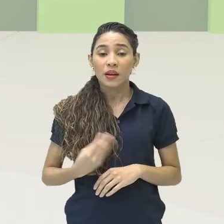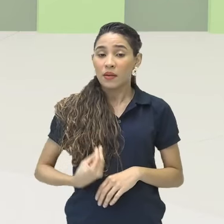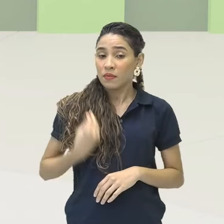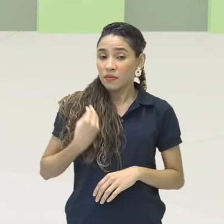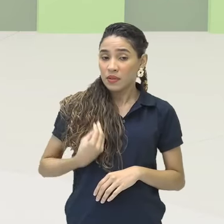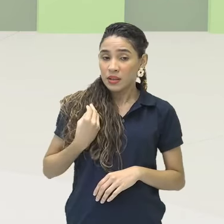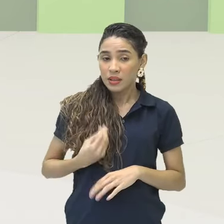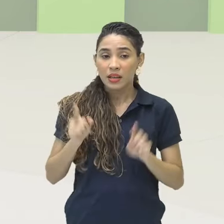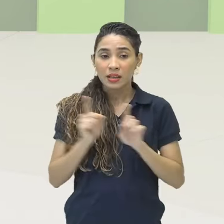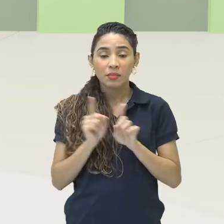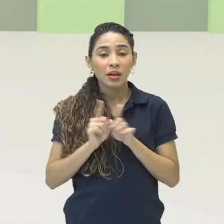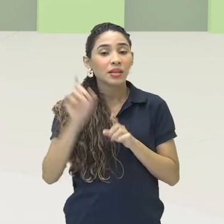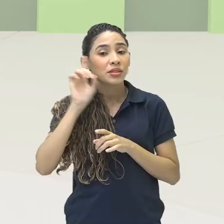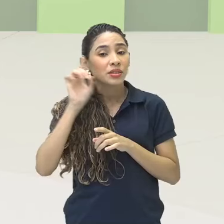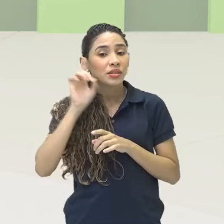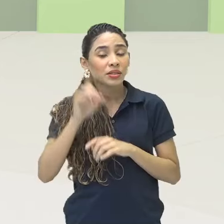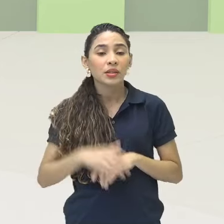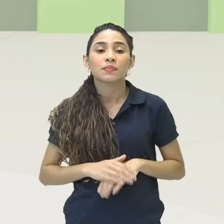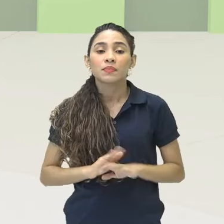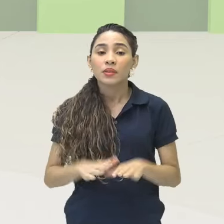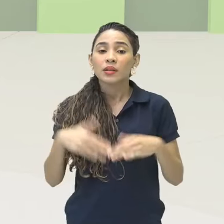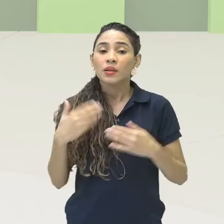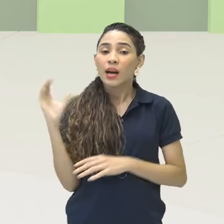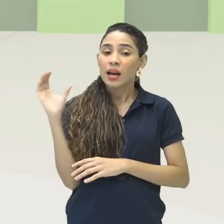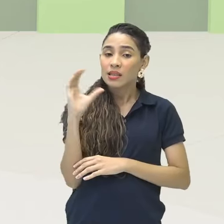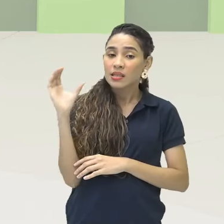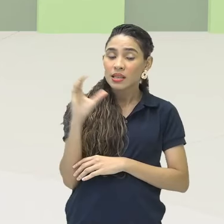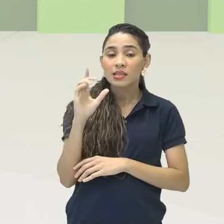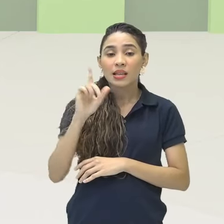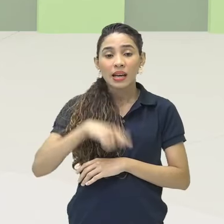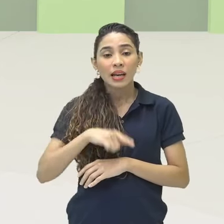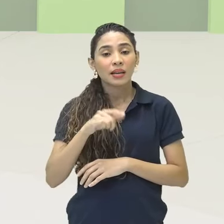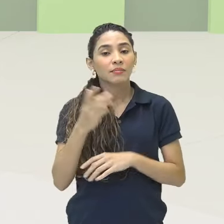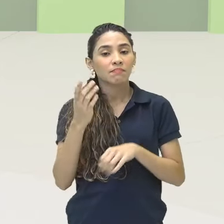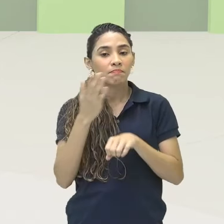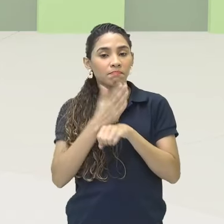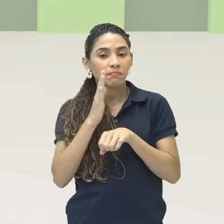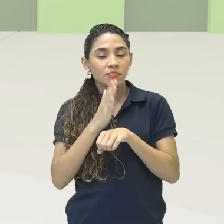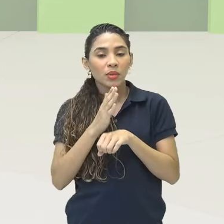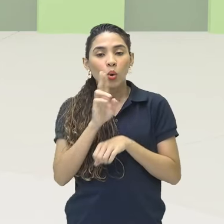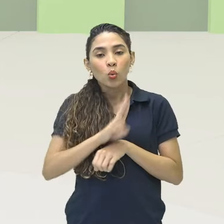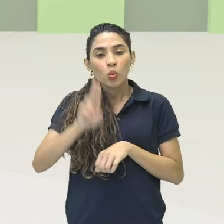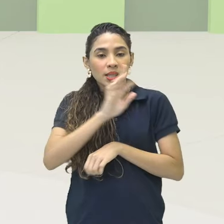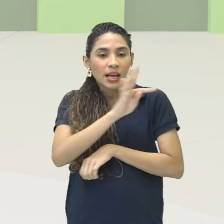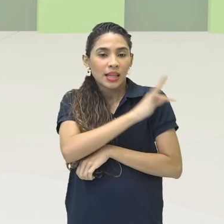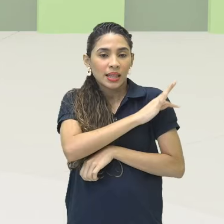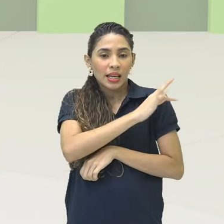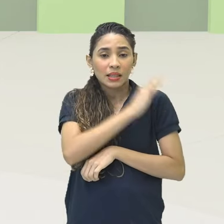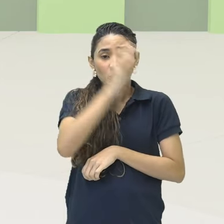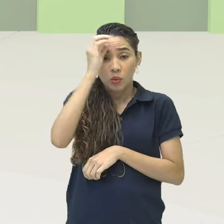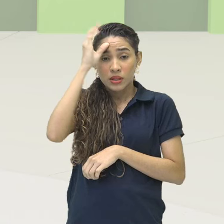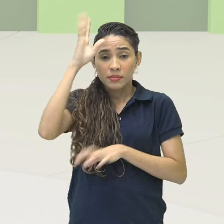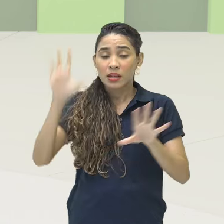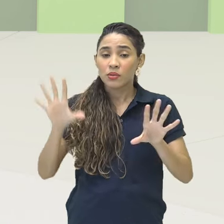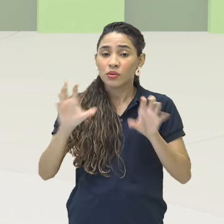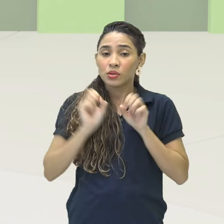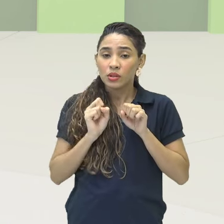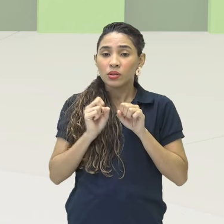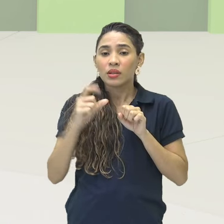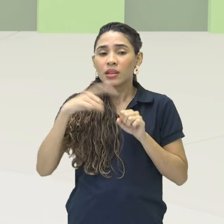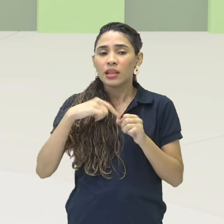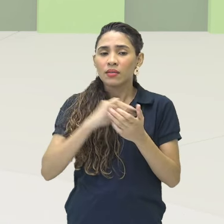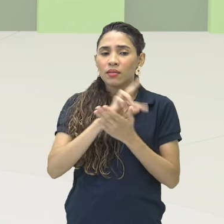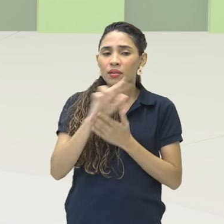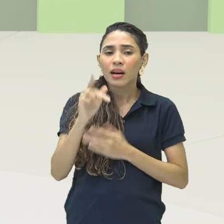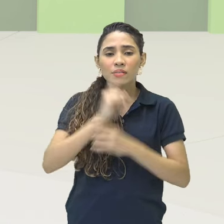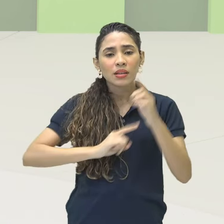vida, para o nosso dia a dia. Então, quando a ciência ela aplica pela técnica o conhecimento adquirido, resulta numa série de avanços